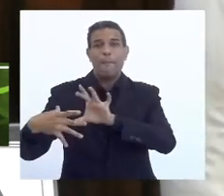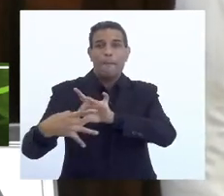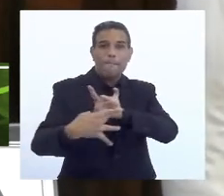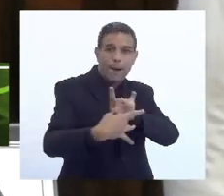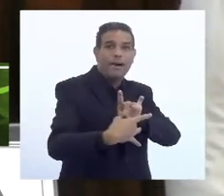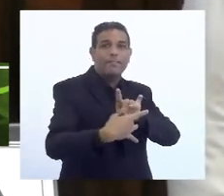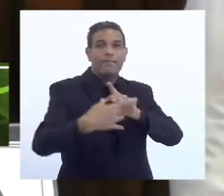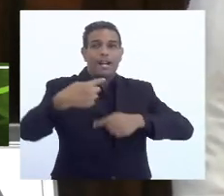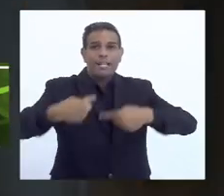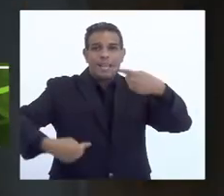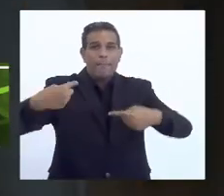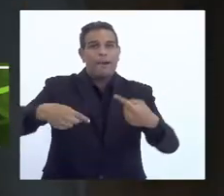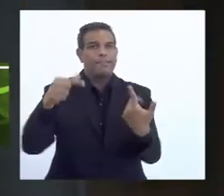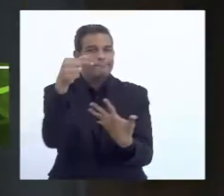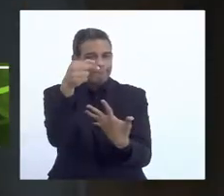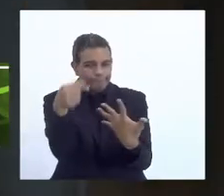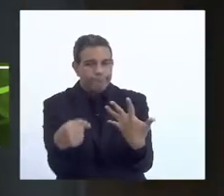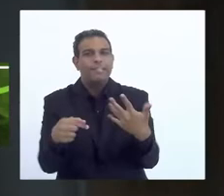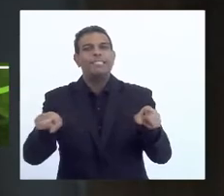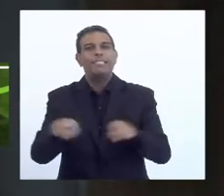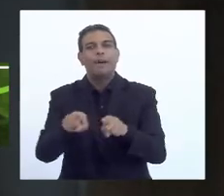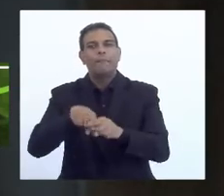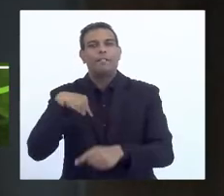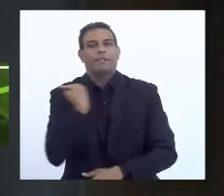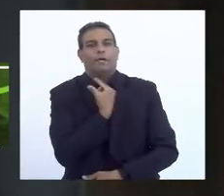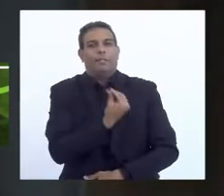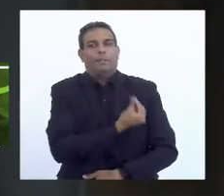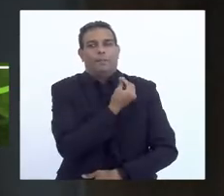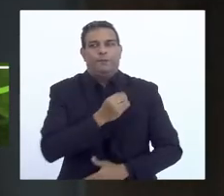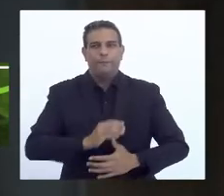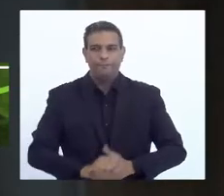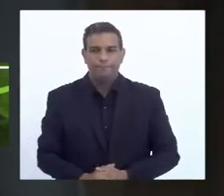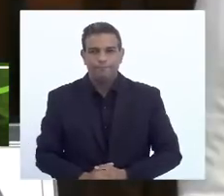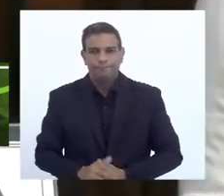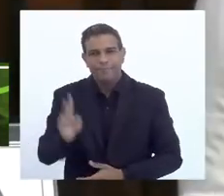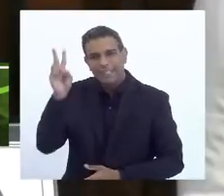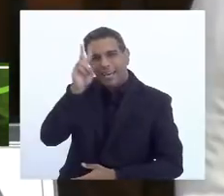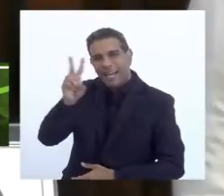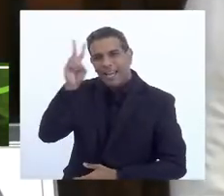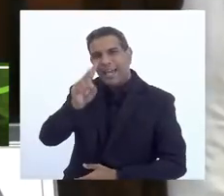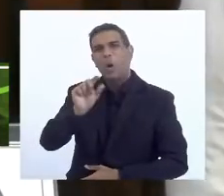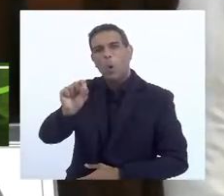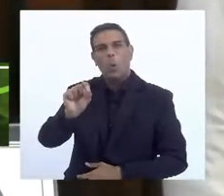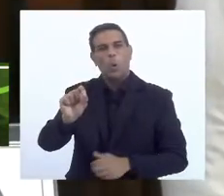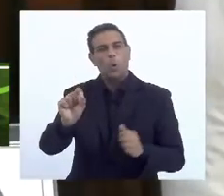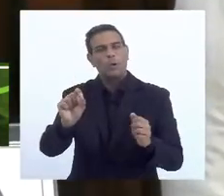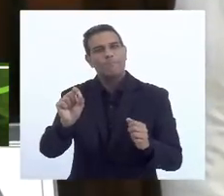para esse debate ser um debate feito assim entre nós. Eu me recordo de um episódio, para mim, muito